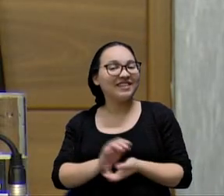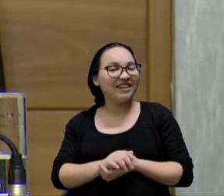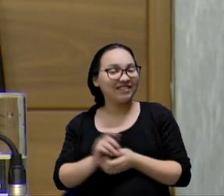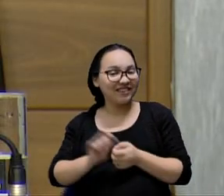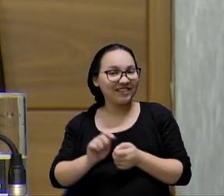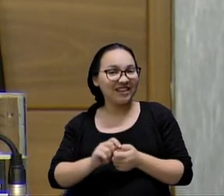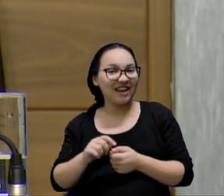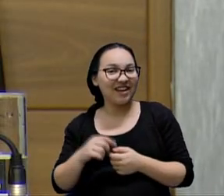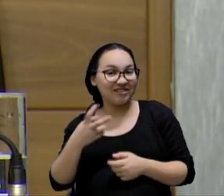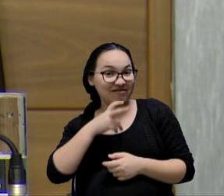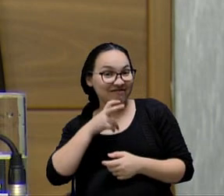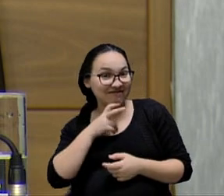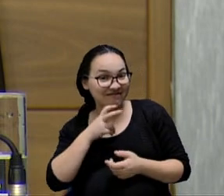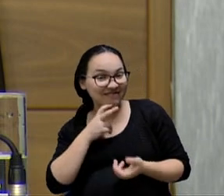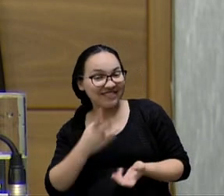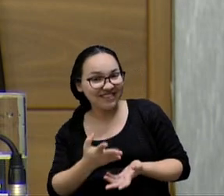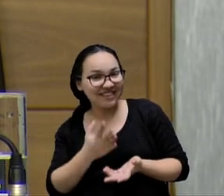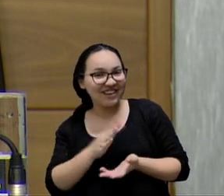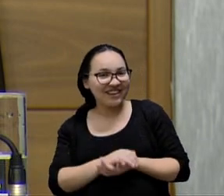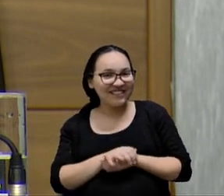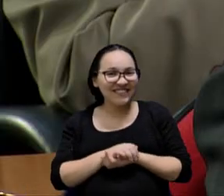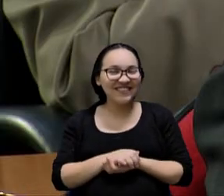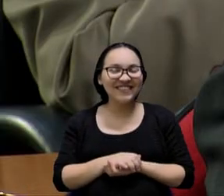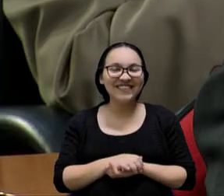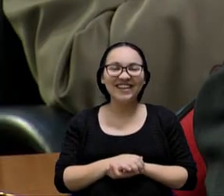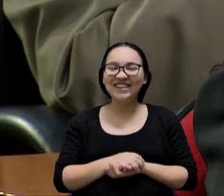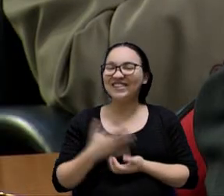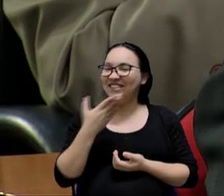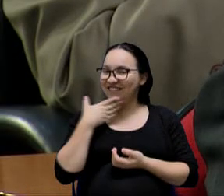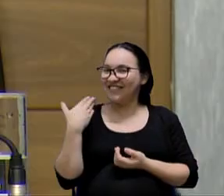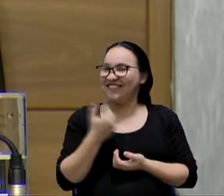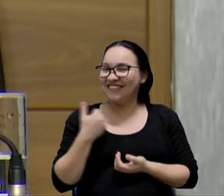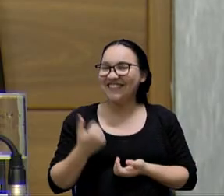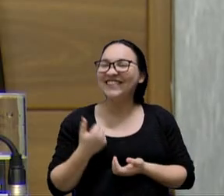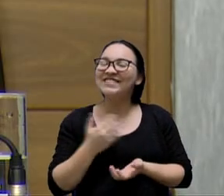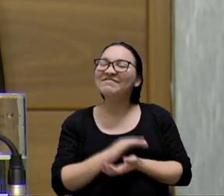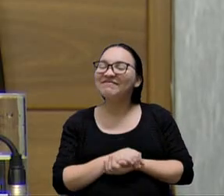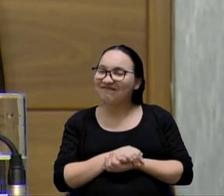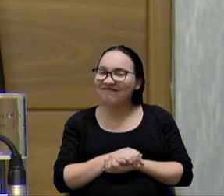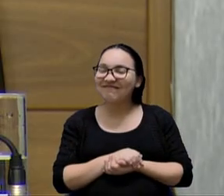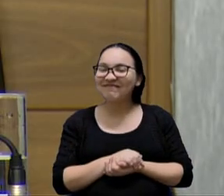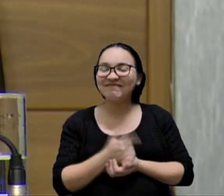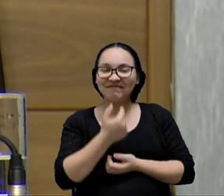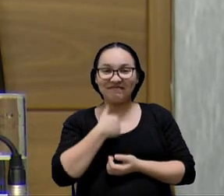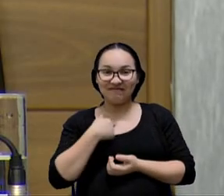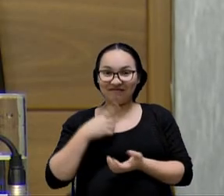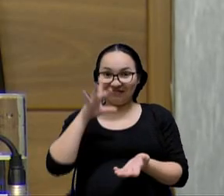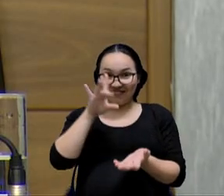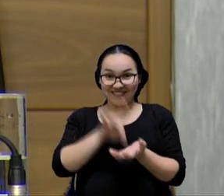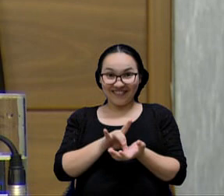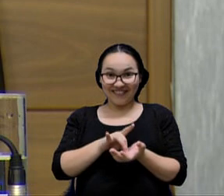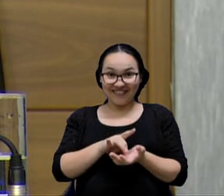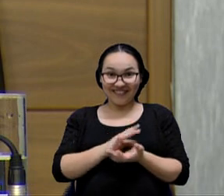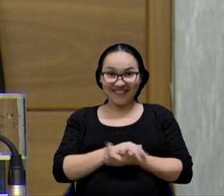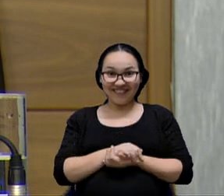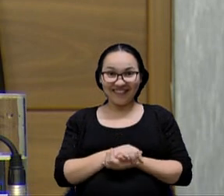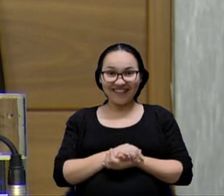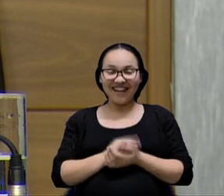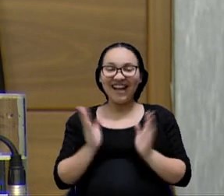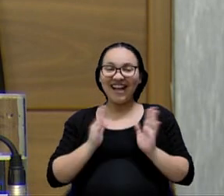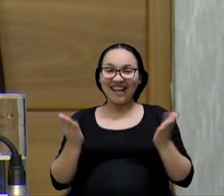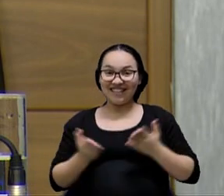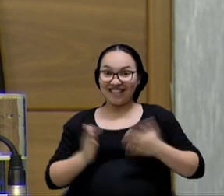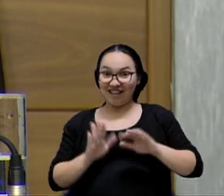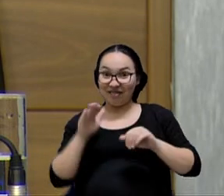mostrar a Sorocaba o que nós temos de melhor, Declaro aqui, Dr. Roberto, encerrada